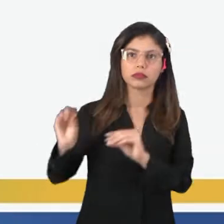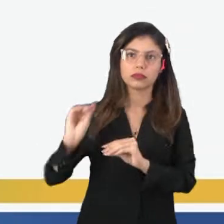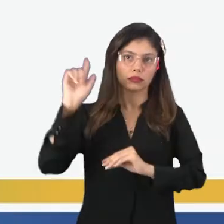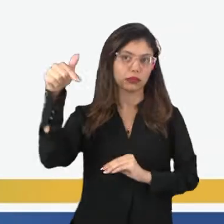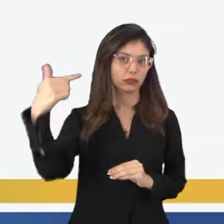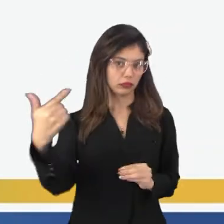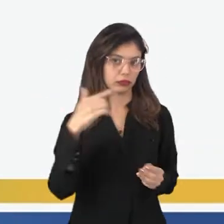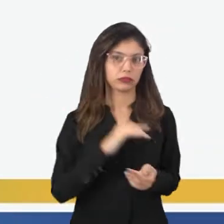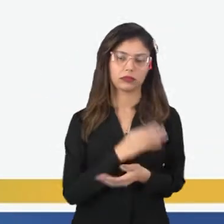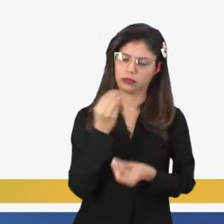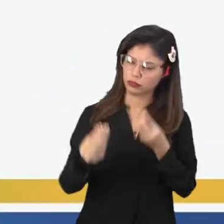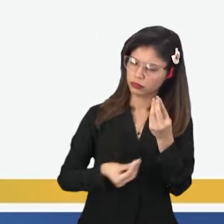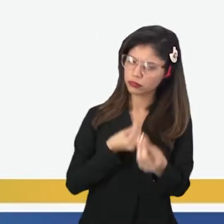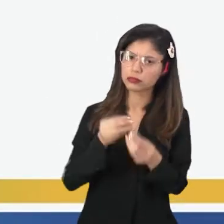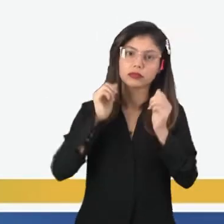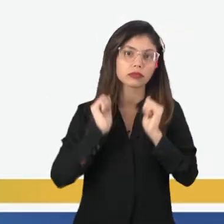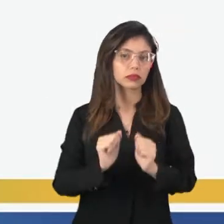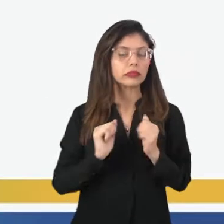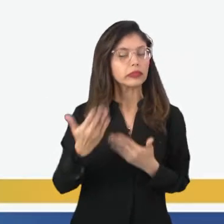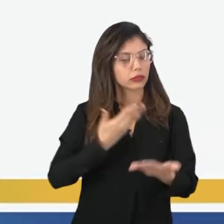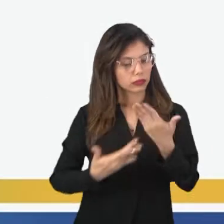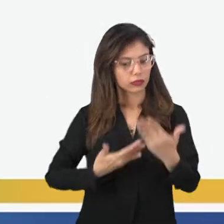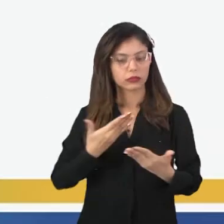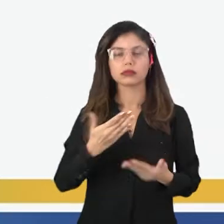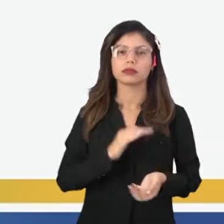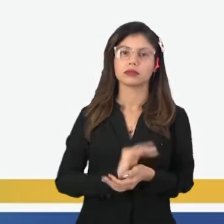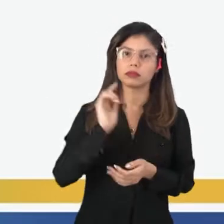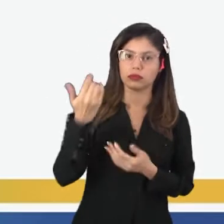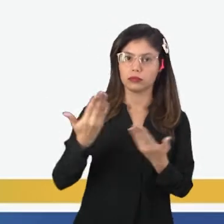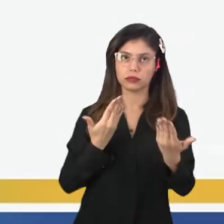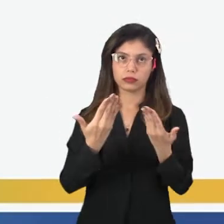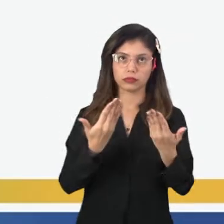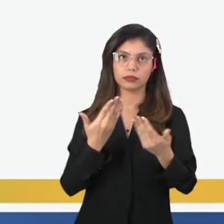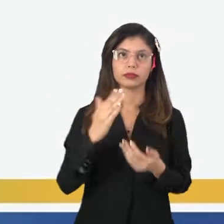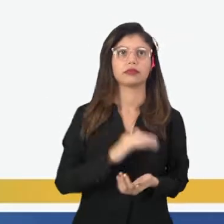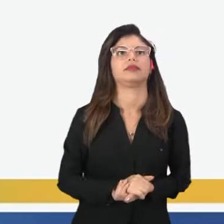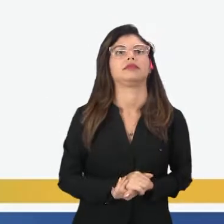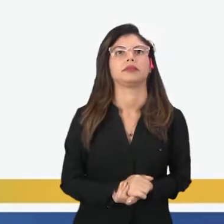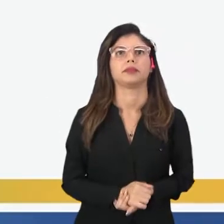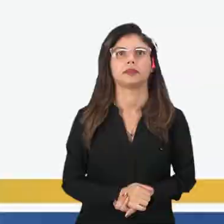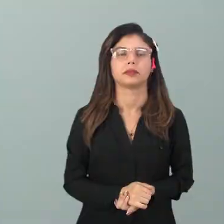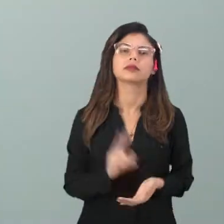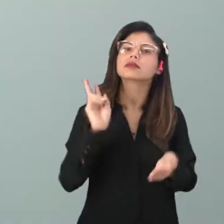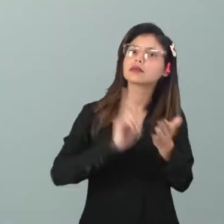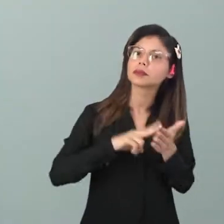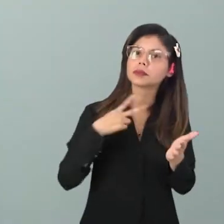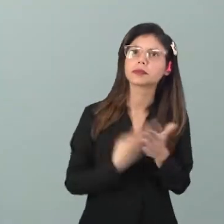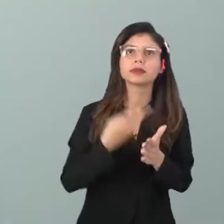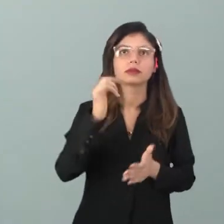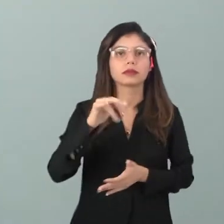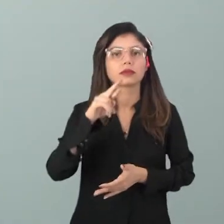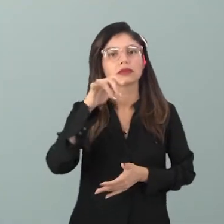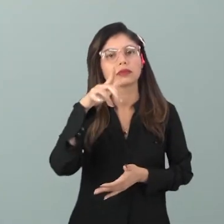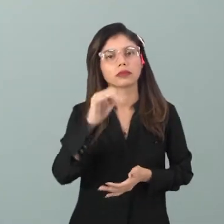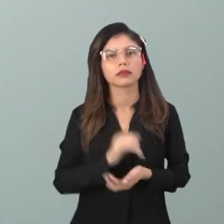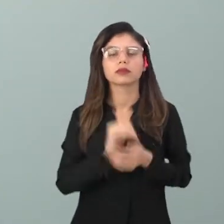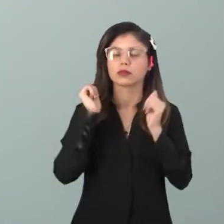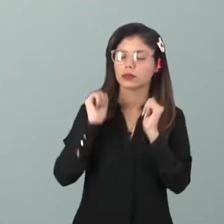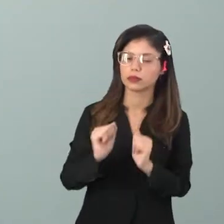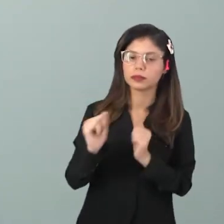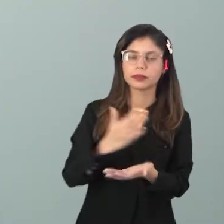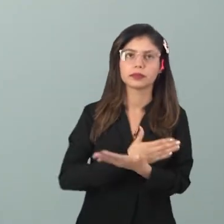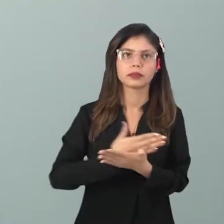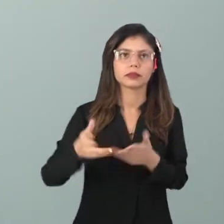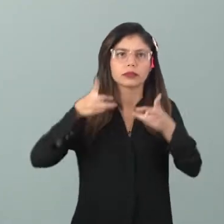de outras e de que forma podem relacionar-se entre si. É a intertextualidade, gente. Então, vocês já